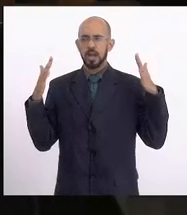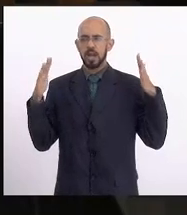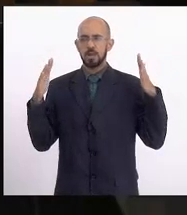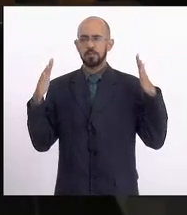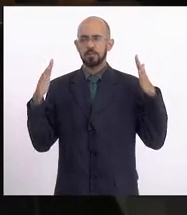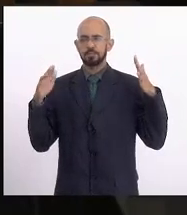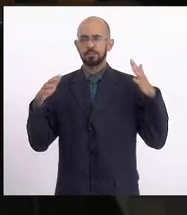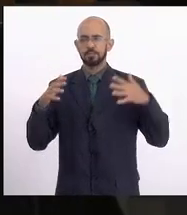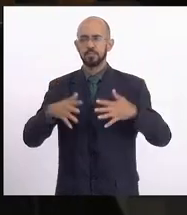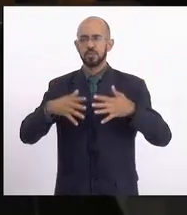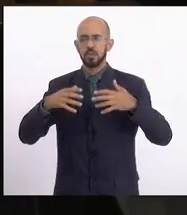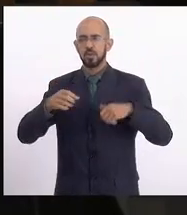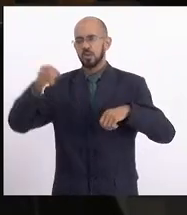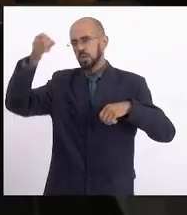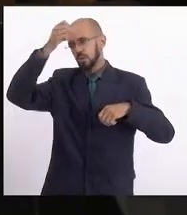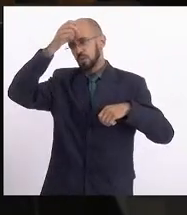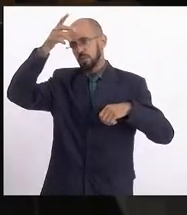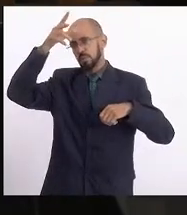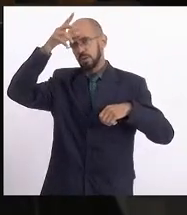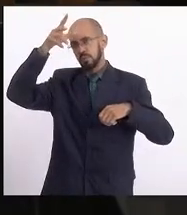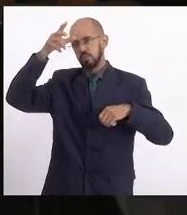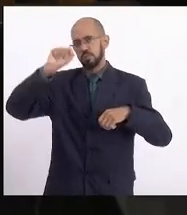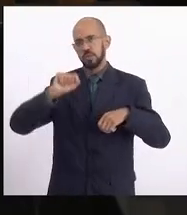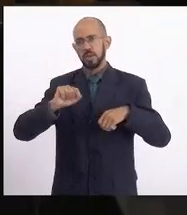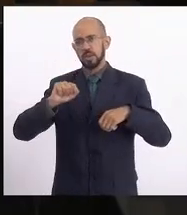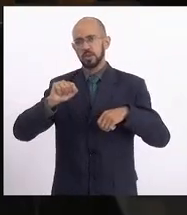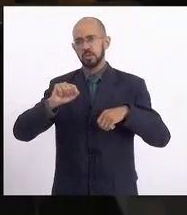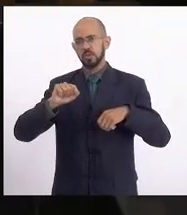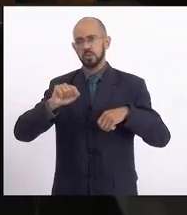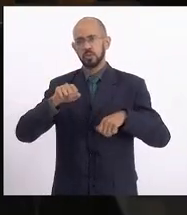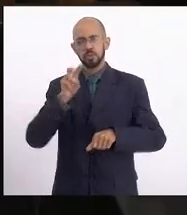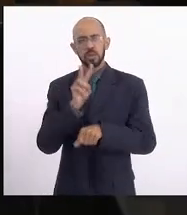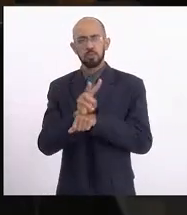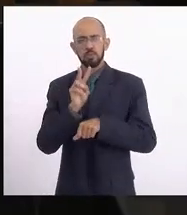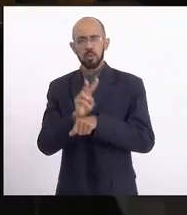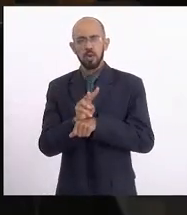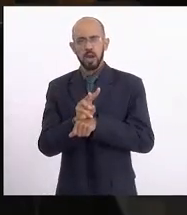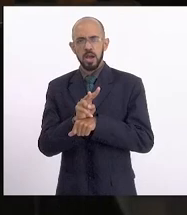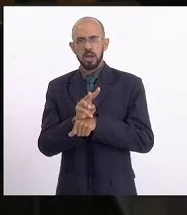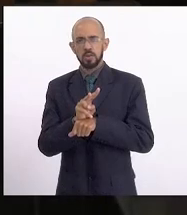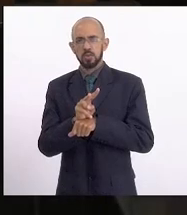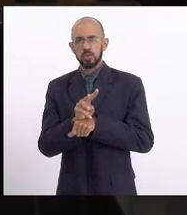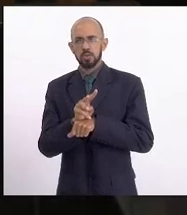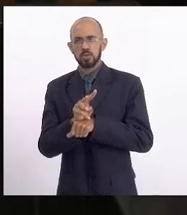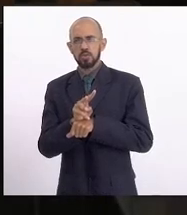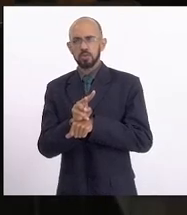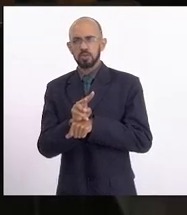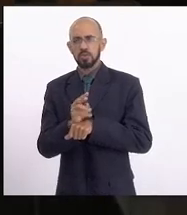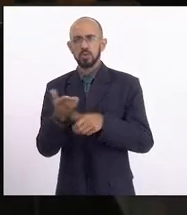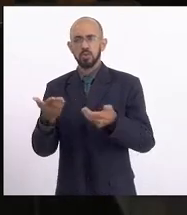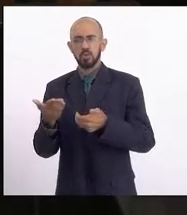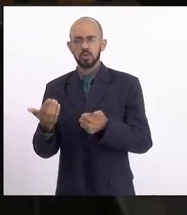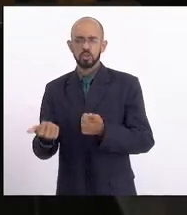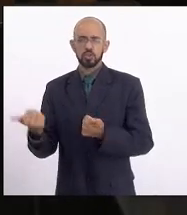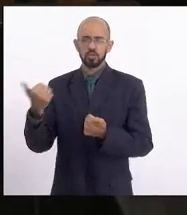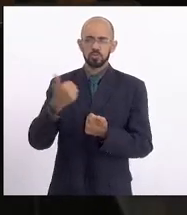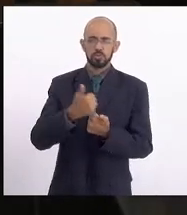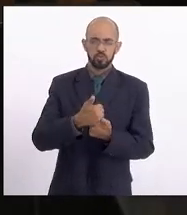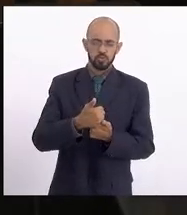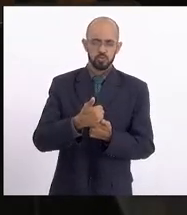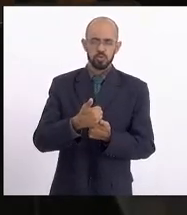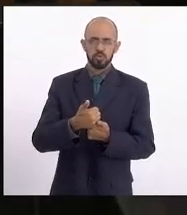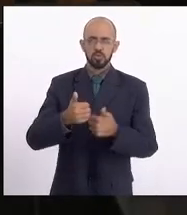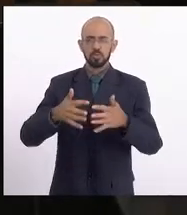prefeito interino Ingo Rames, que entrega hoje a Prefeitura de Petrópolis,